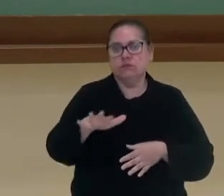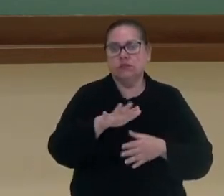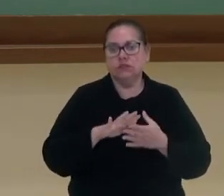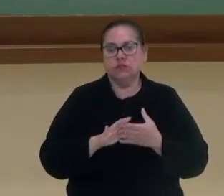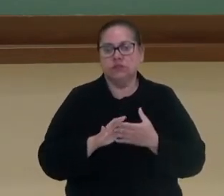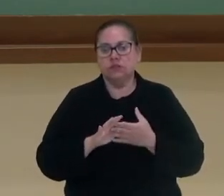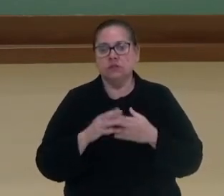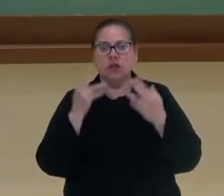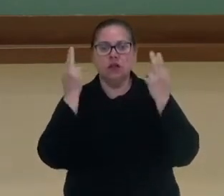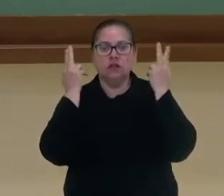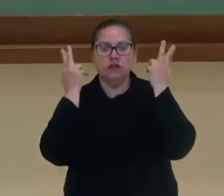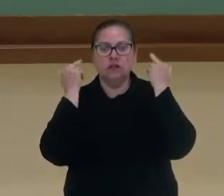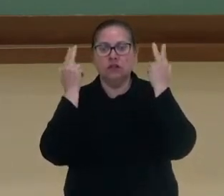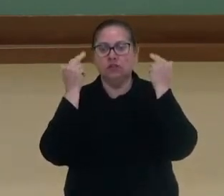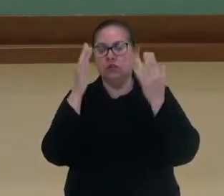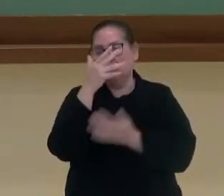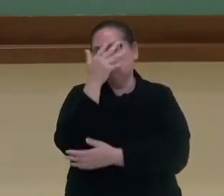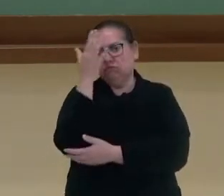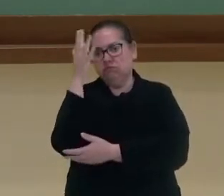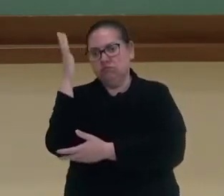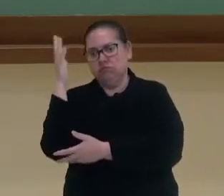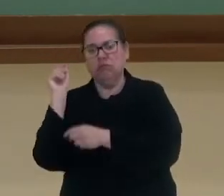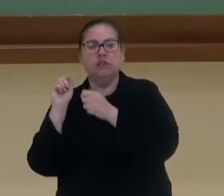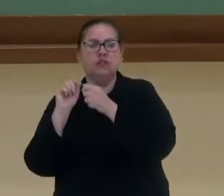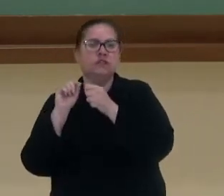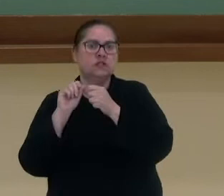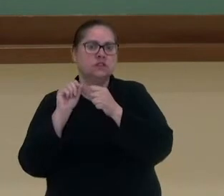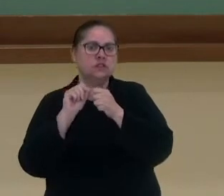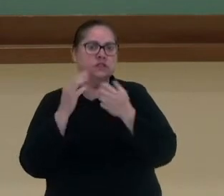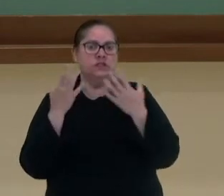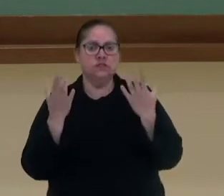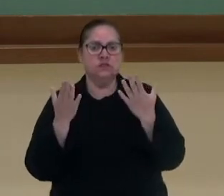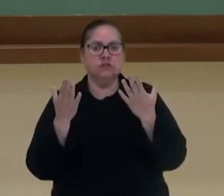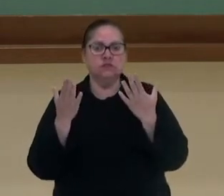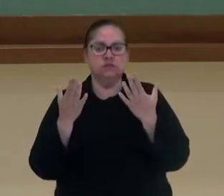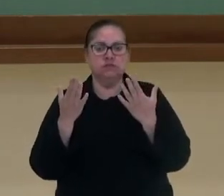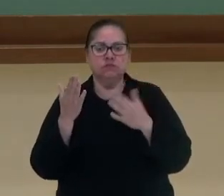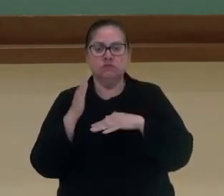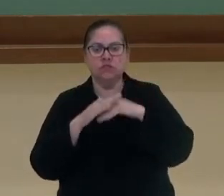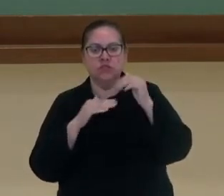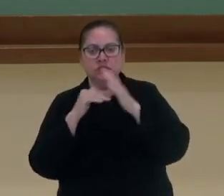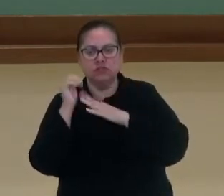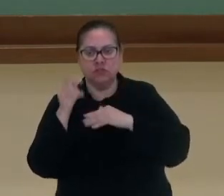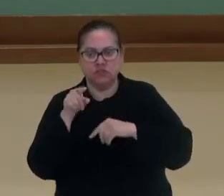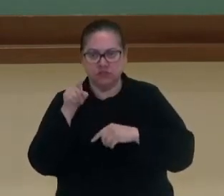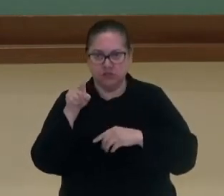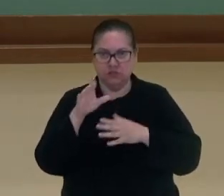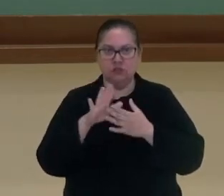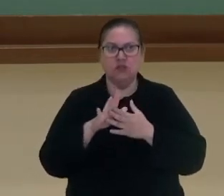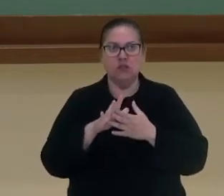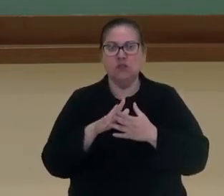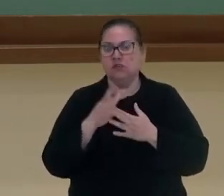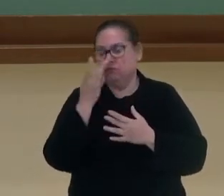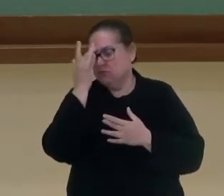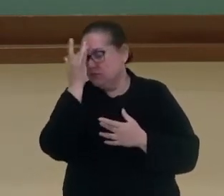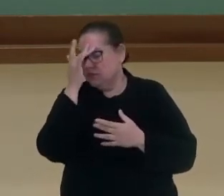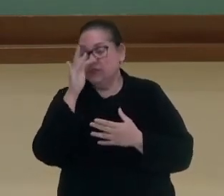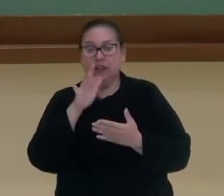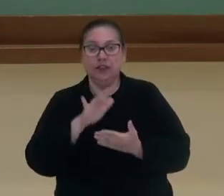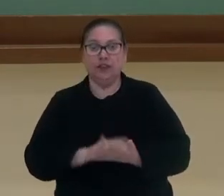ambiente natural para estar fazendo essas práticas ali e eu não